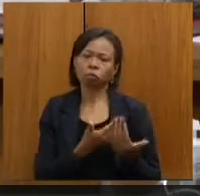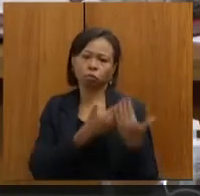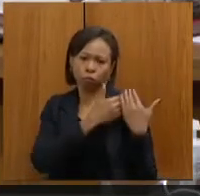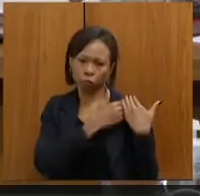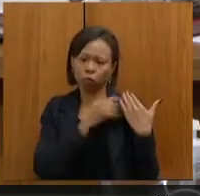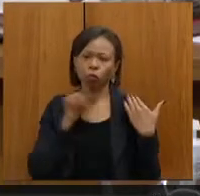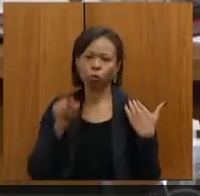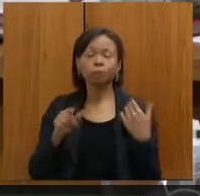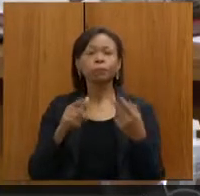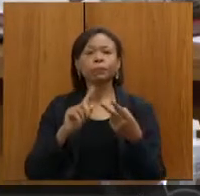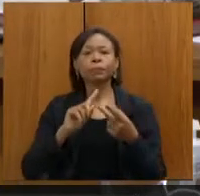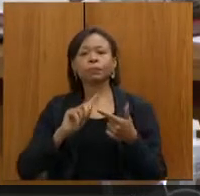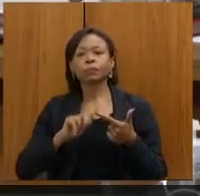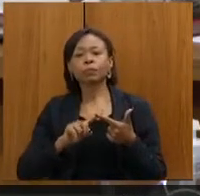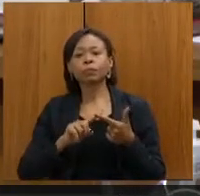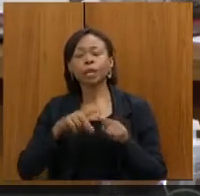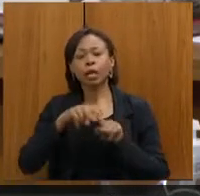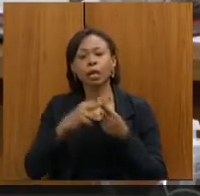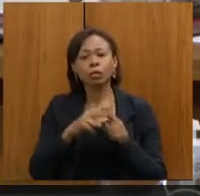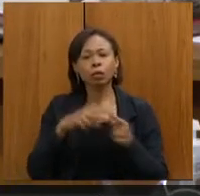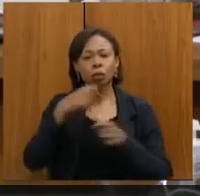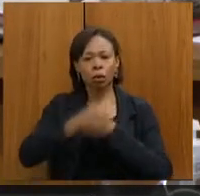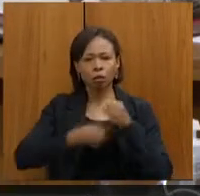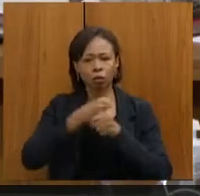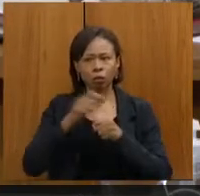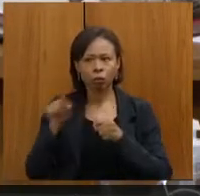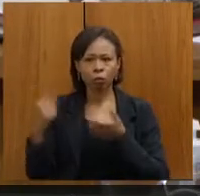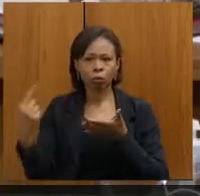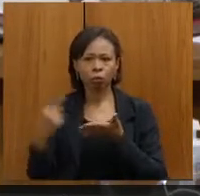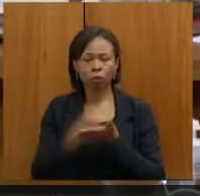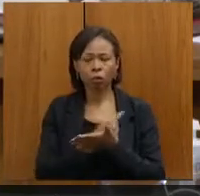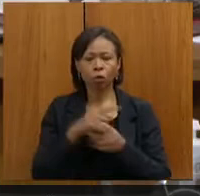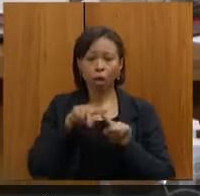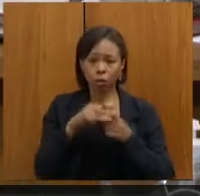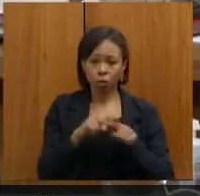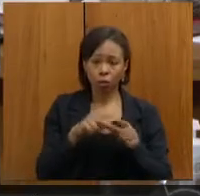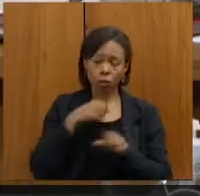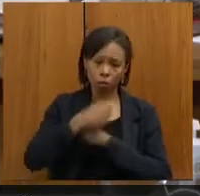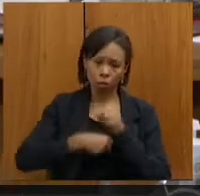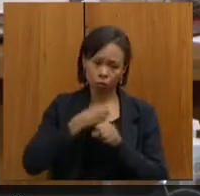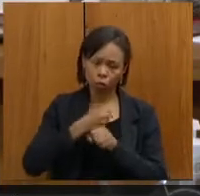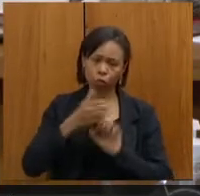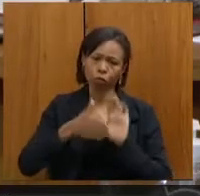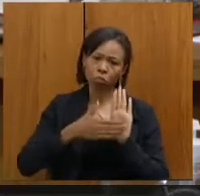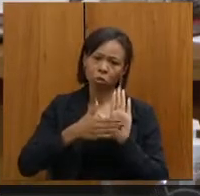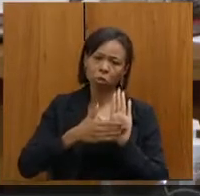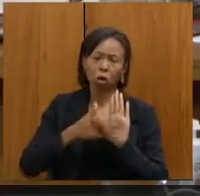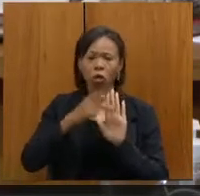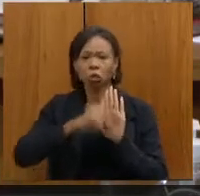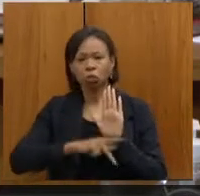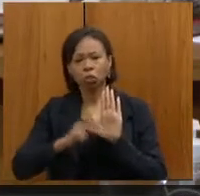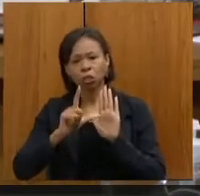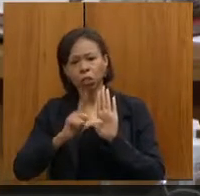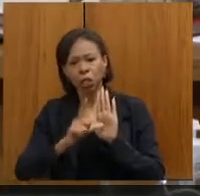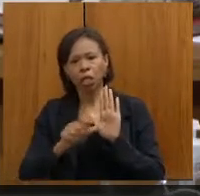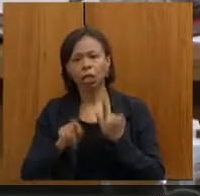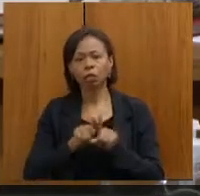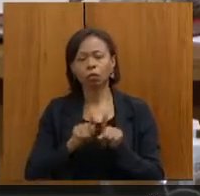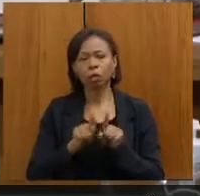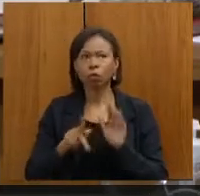compromisso com o senhor revisão anual é que o senhor perguntou a revisão anual em termos de proposta de projeto de lei